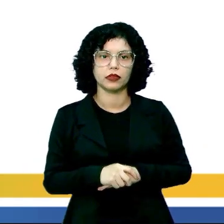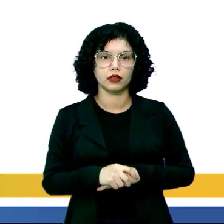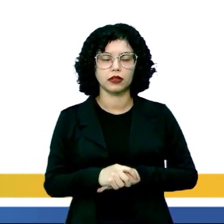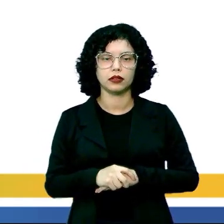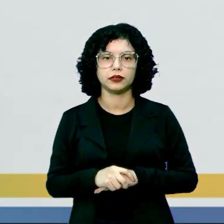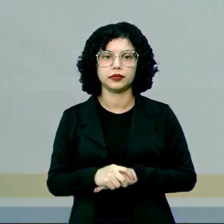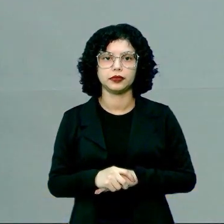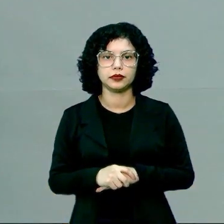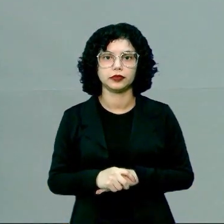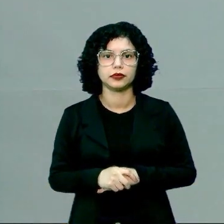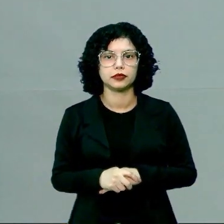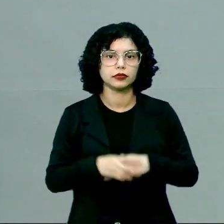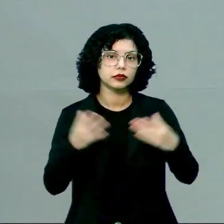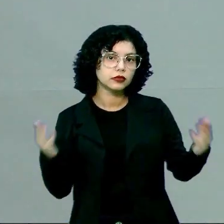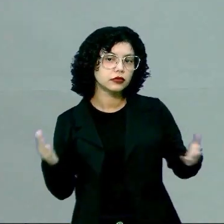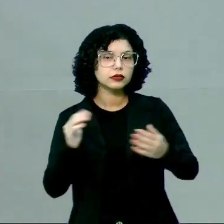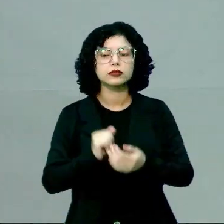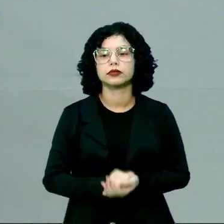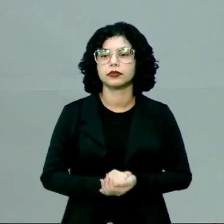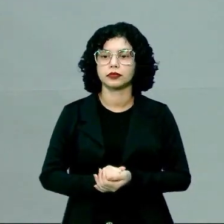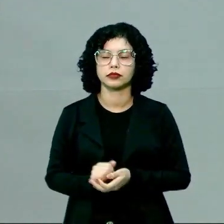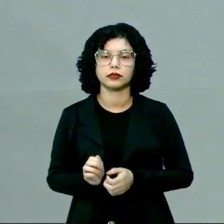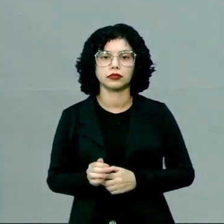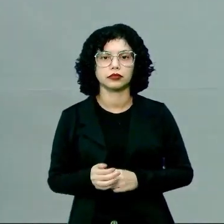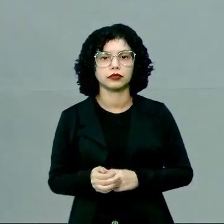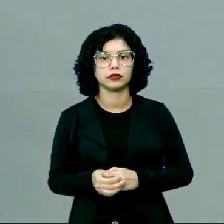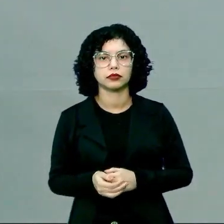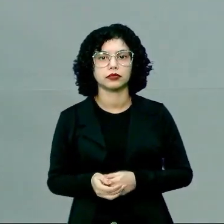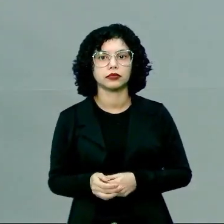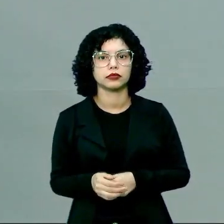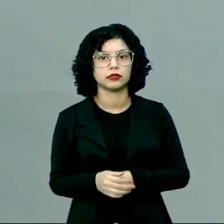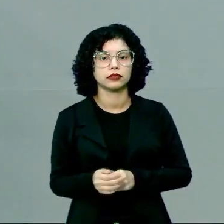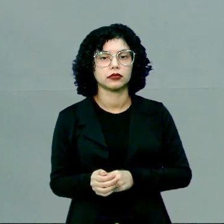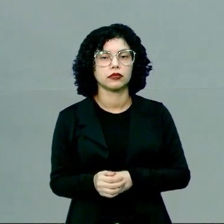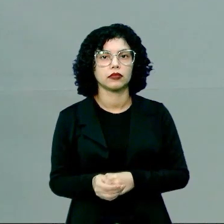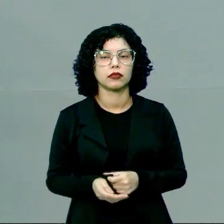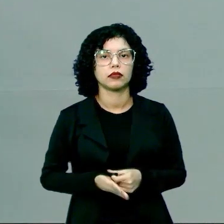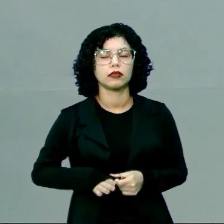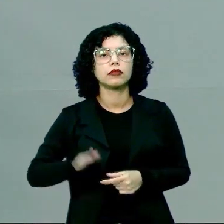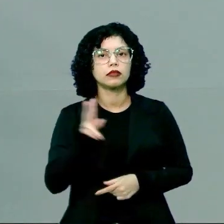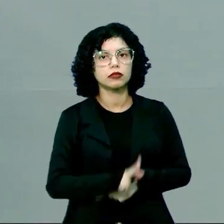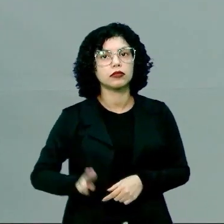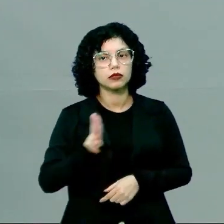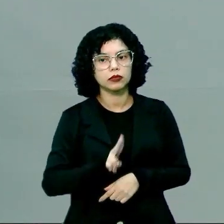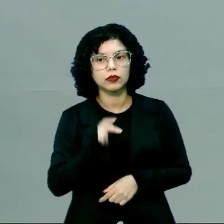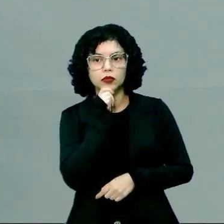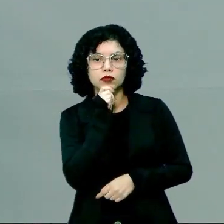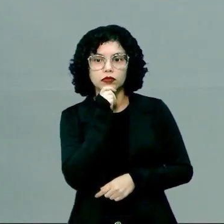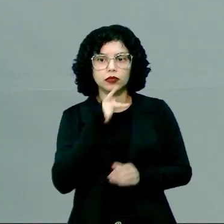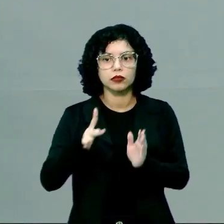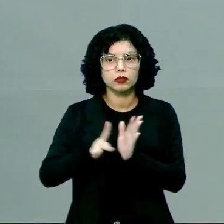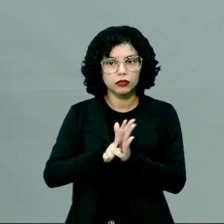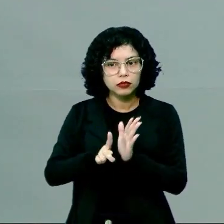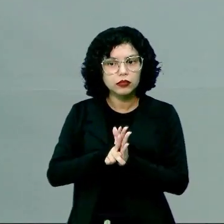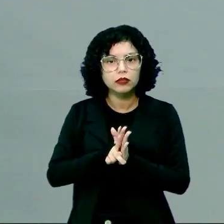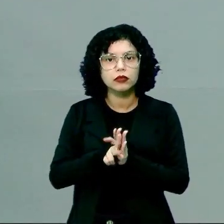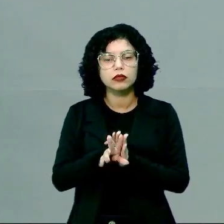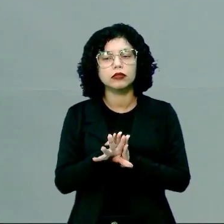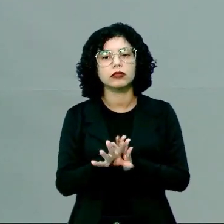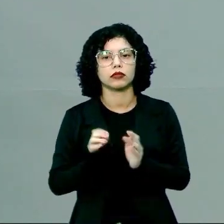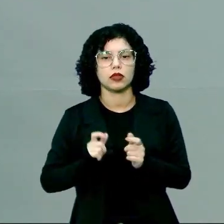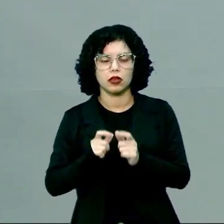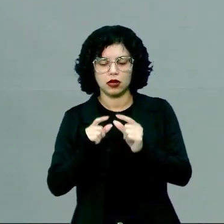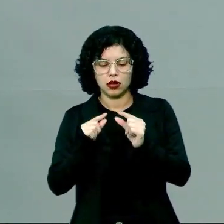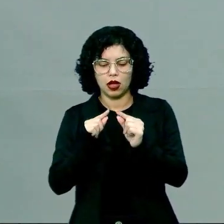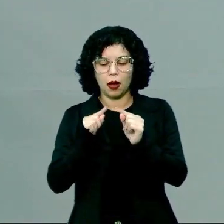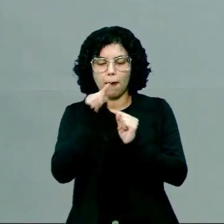corpo, tá? Inclusive, pessoal, a artéria é uns que tem uma espessura muito, grossa.